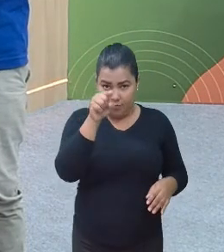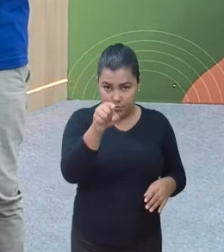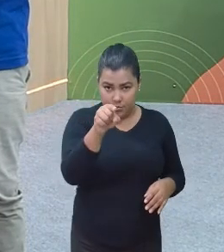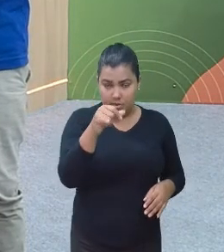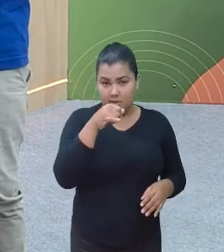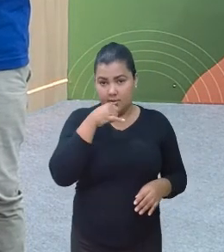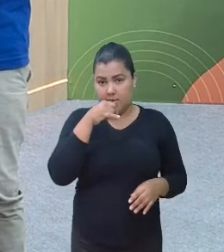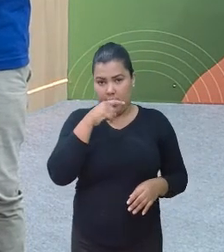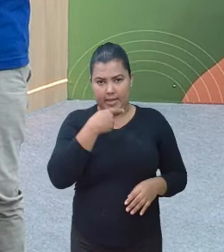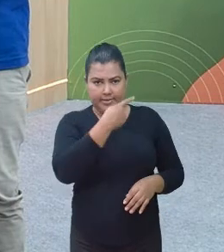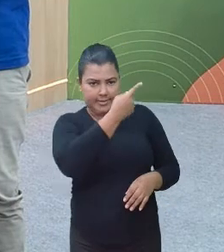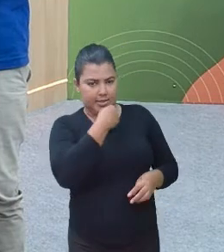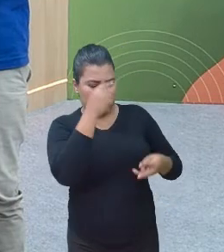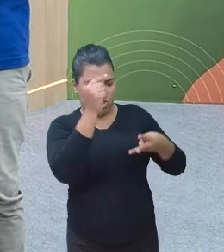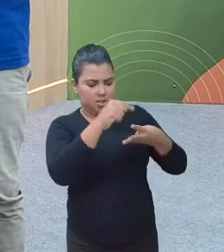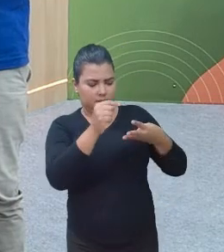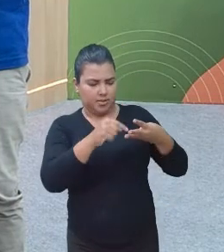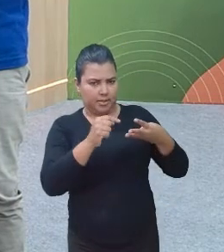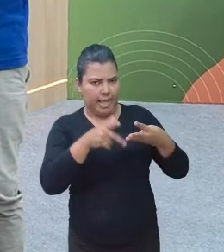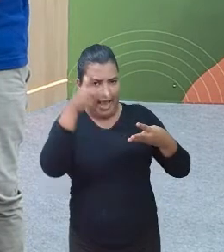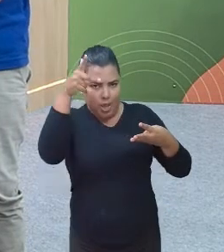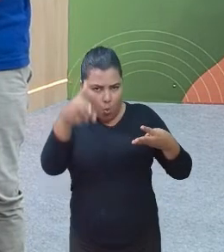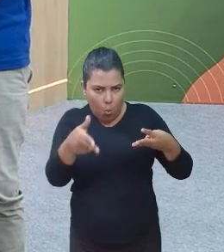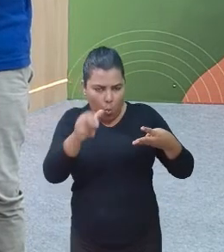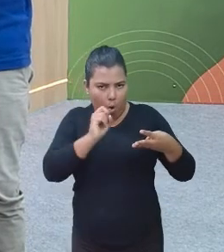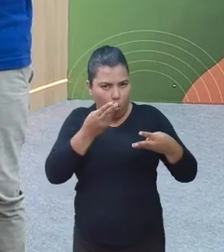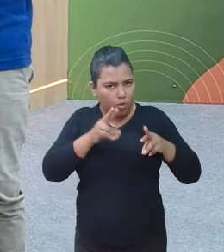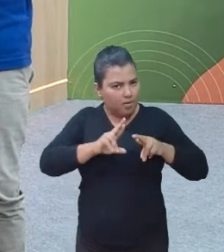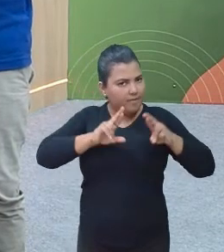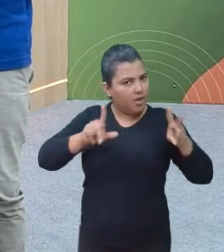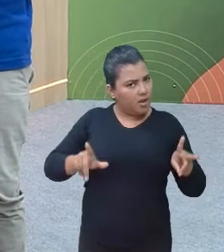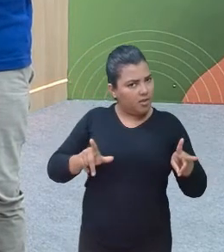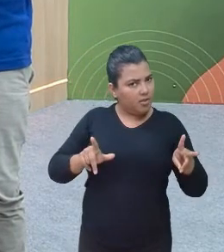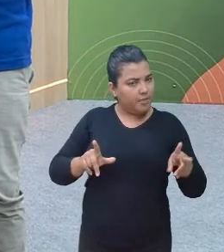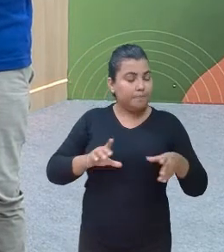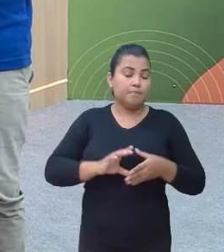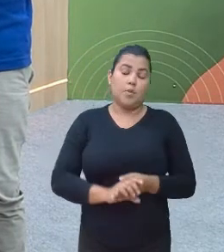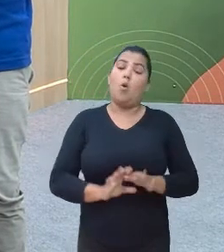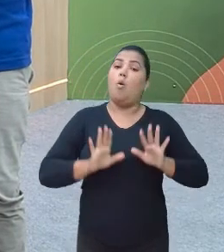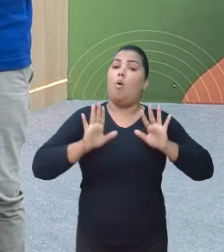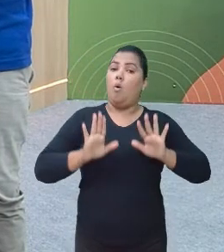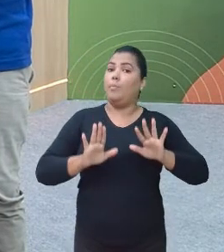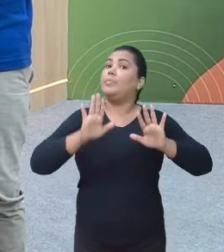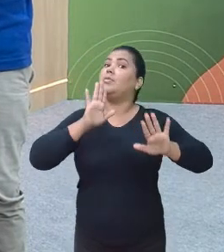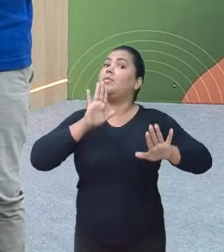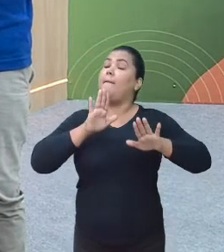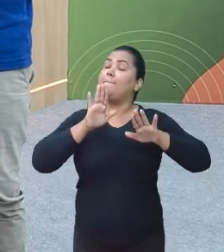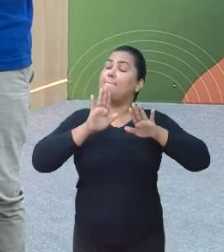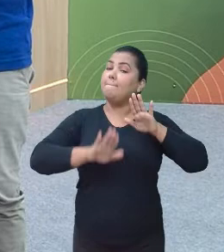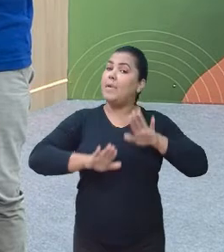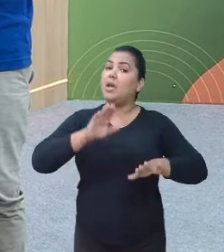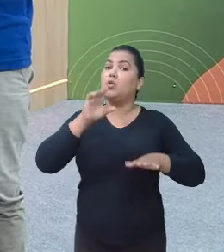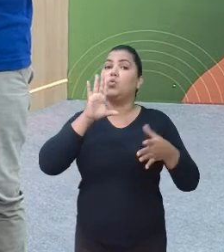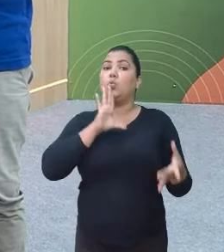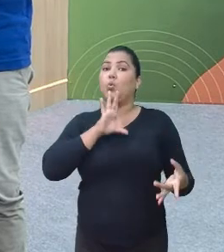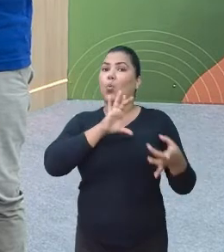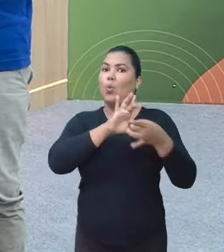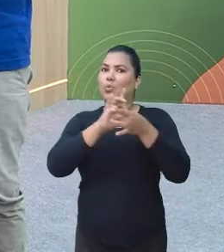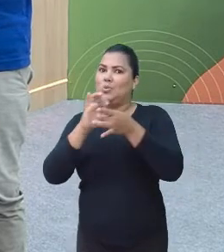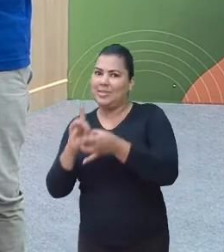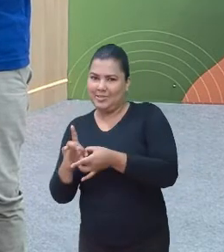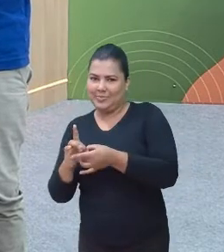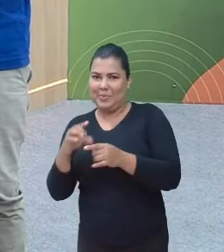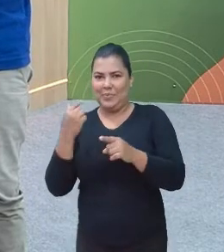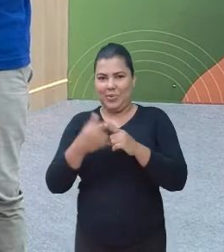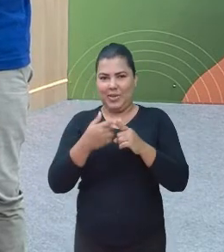imagens apresentadas aí são iguais ou são diferentes, dependendo do contexto que eu esteja falando, elas são figuras